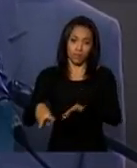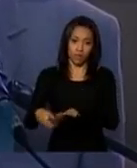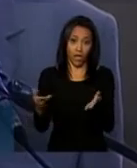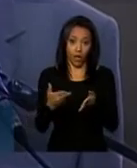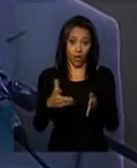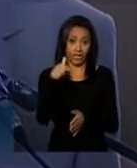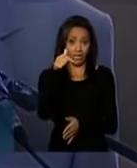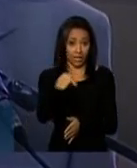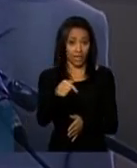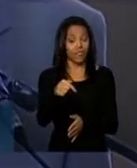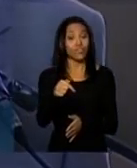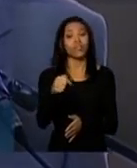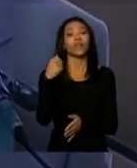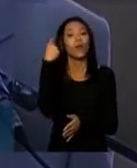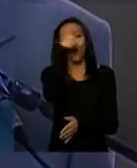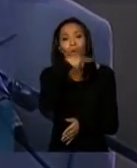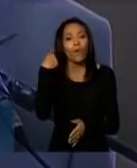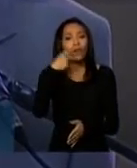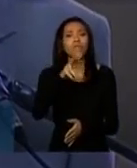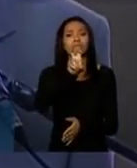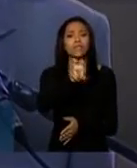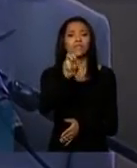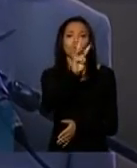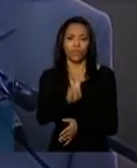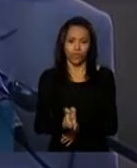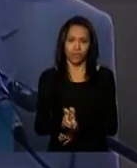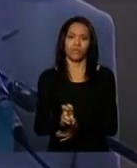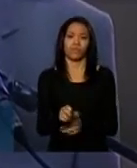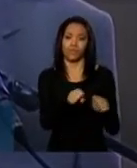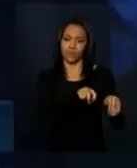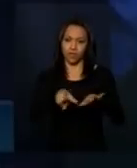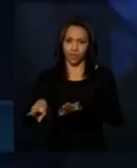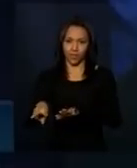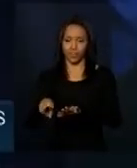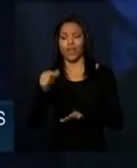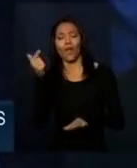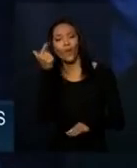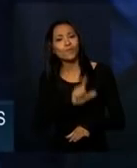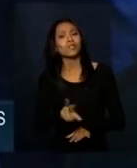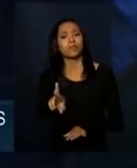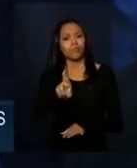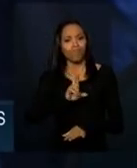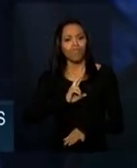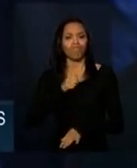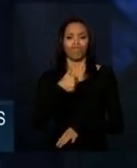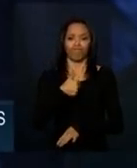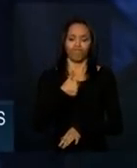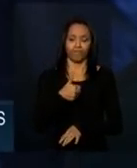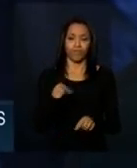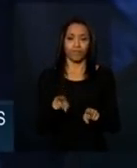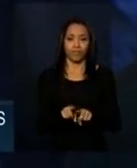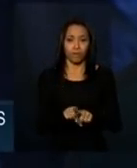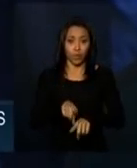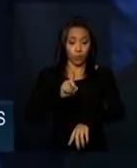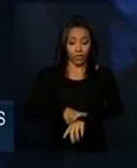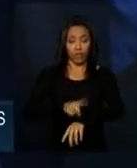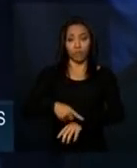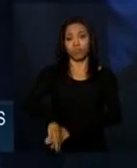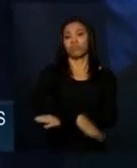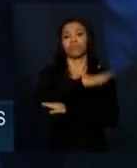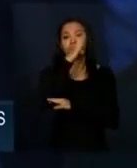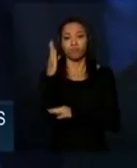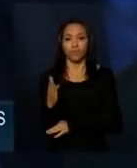7 horas, 5 vezes na semana. E o resultado já chegou. Também na expansão, mais do que dobramos o tempo integral. A senhora